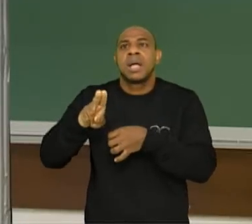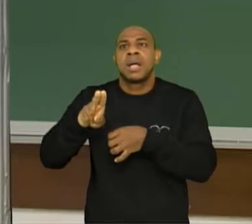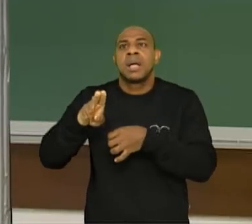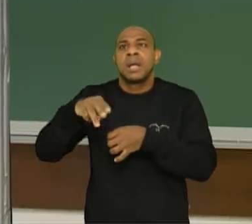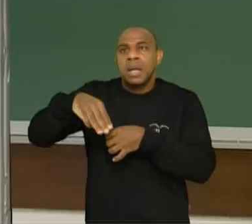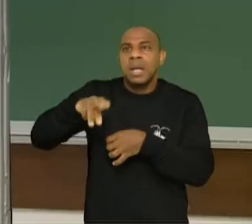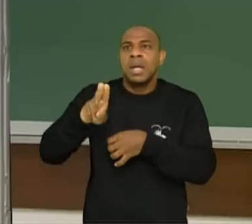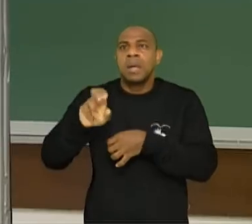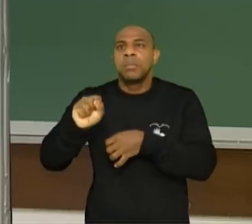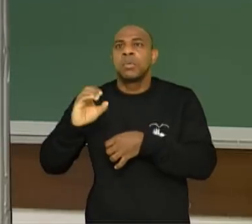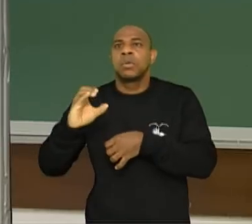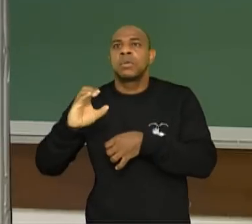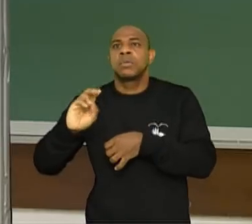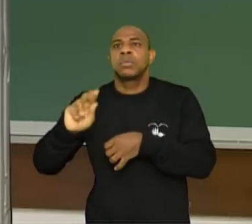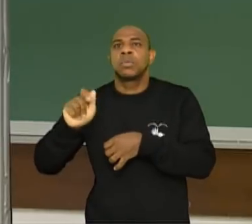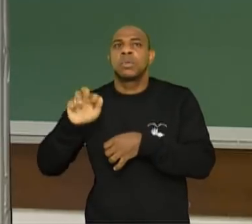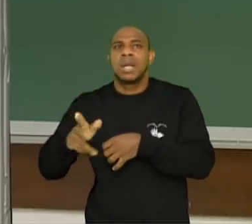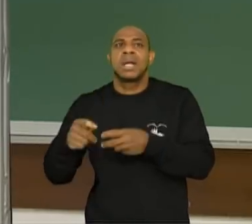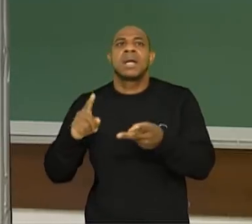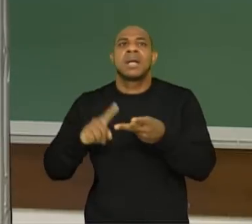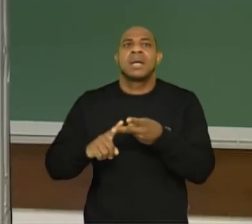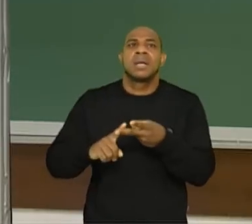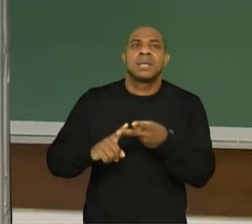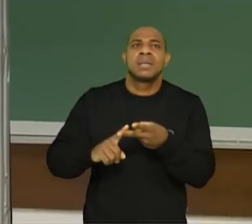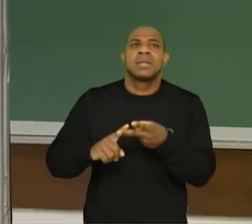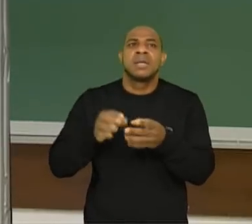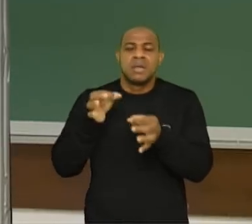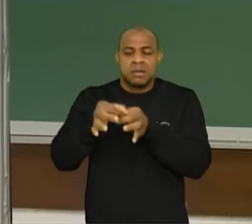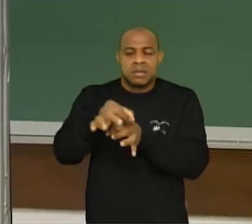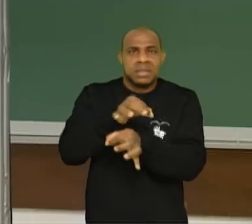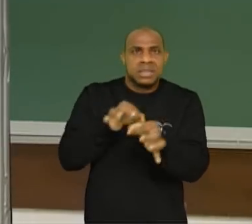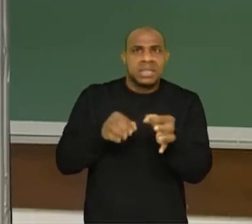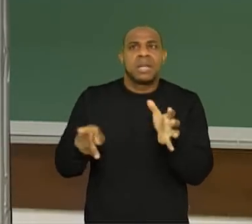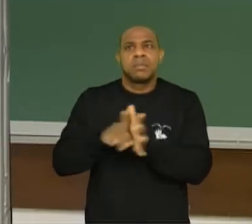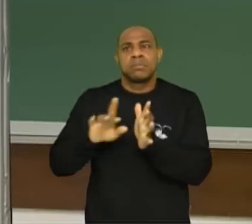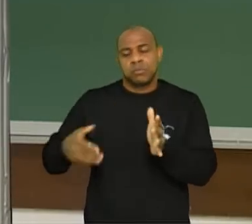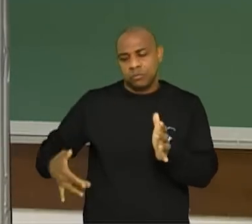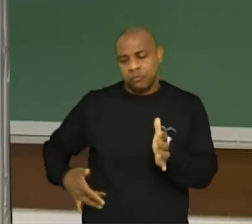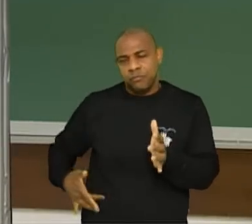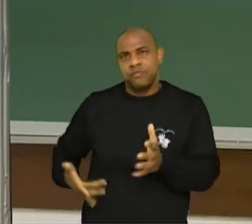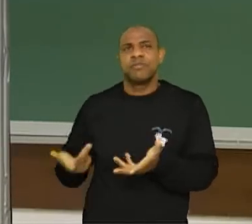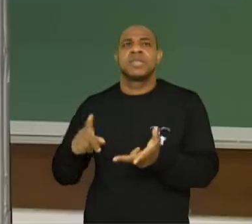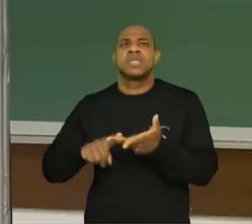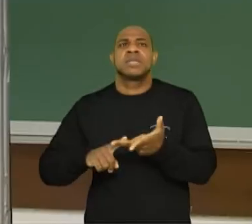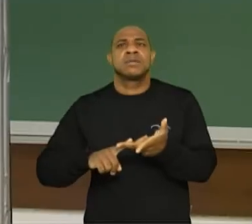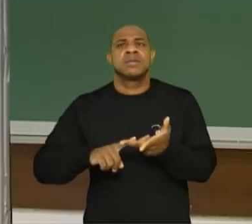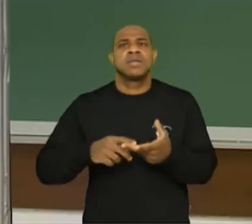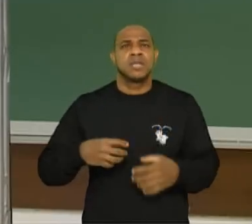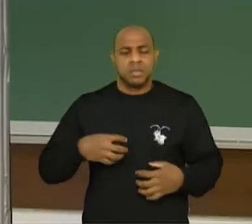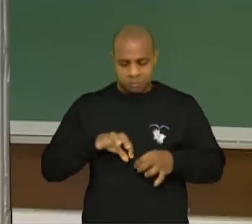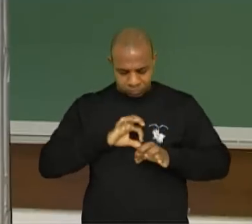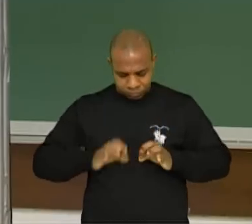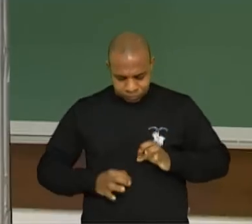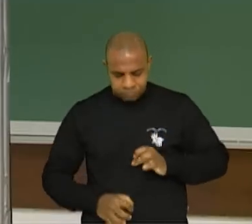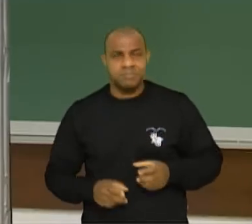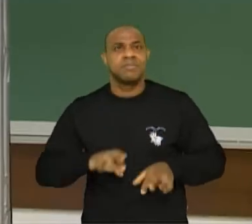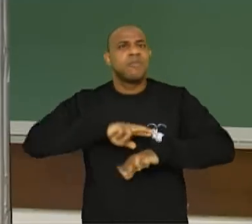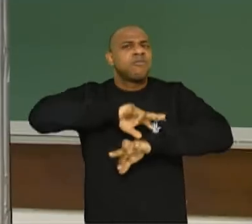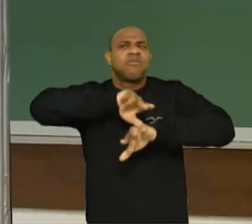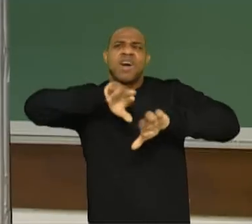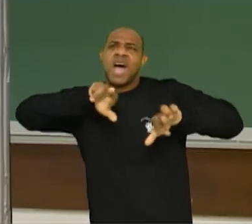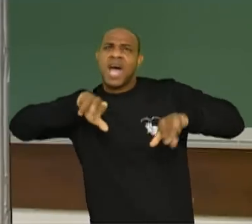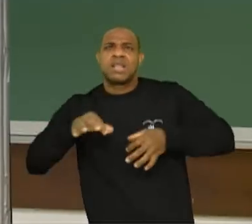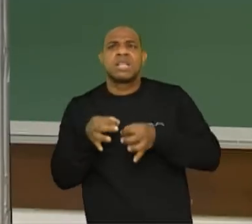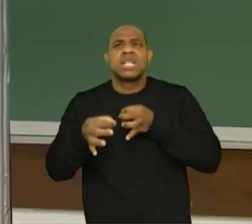sanguíneas, células nervosas, cardíaca, células do fígado, células do intestino, diversos, né? Diversos tipos, a partir de um